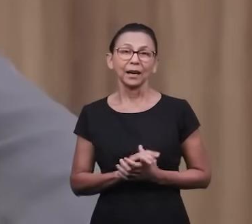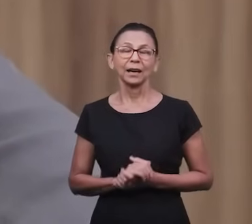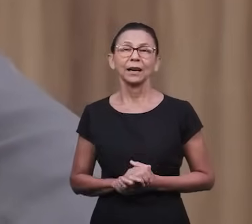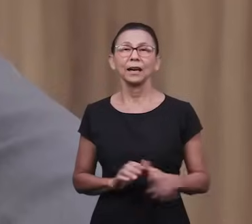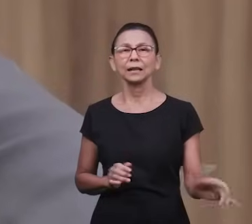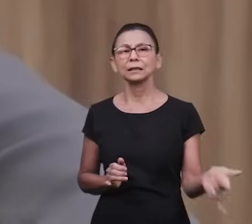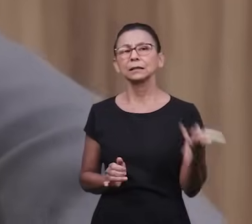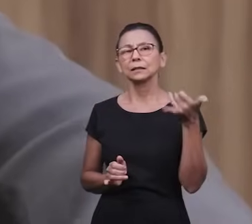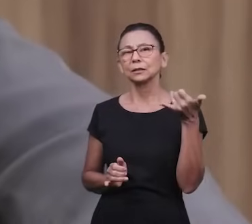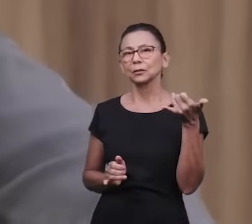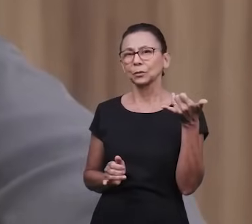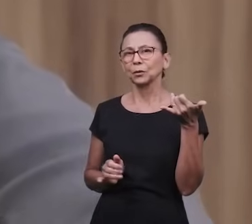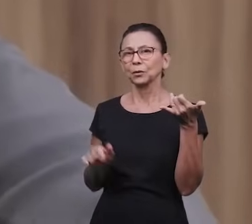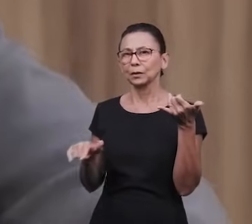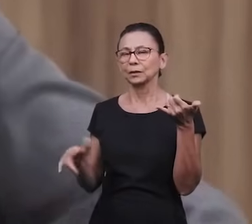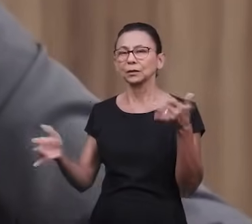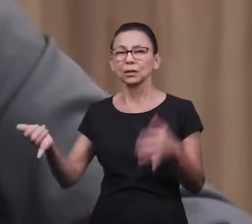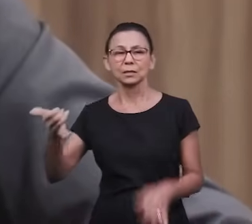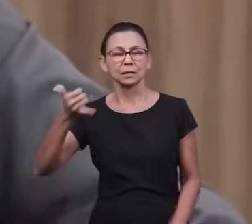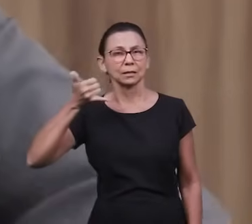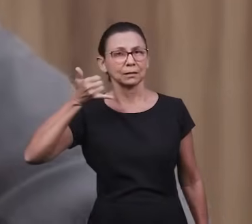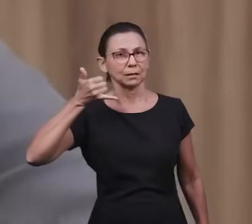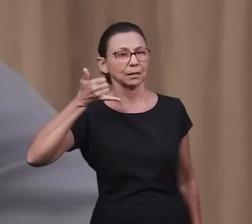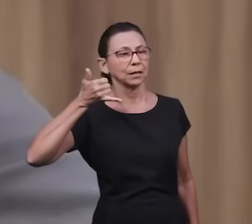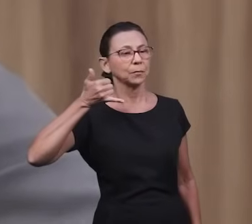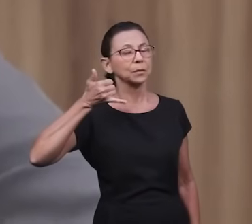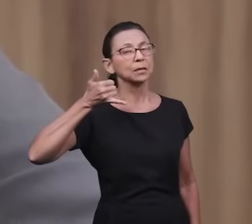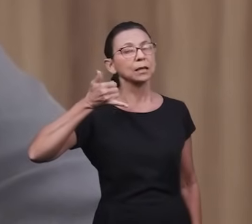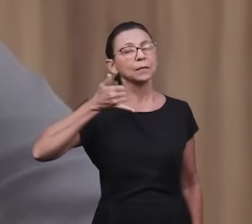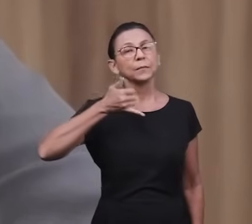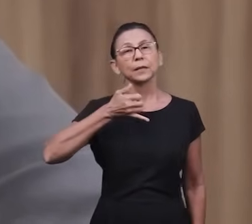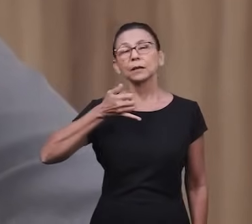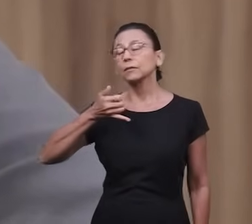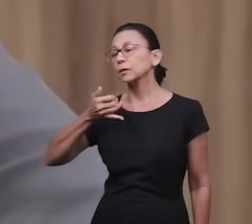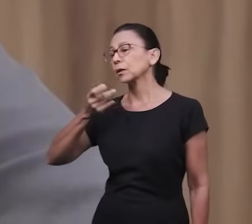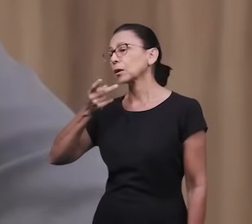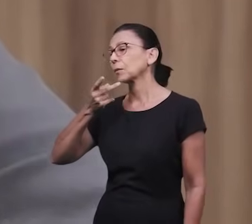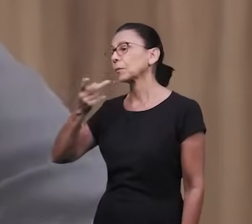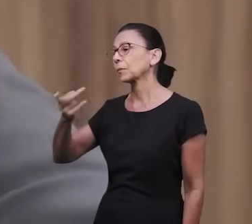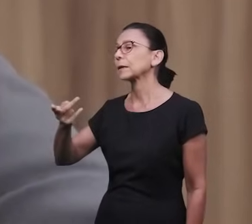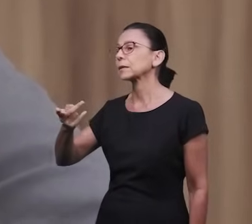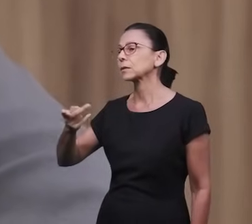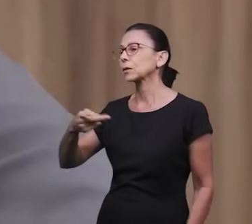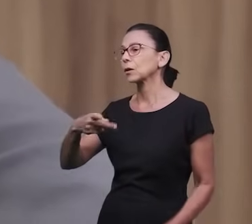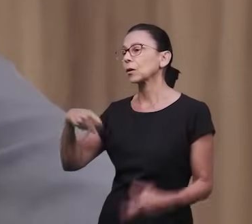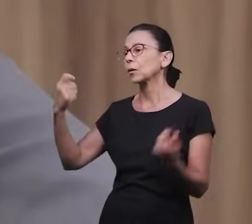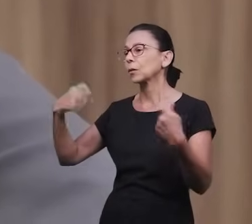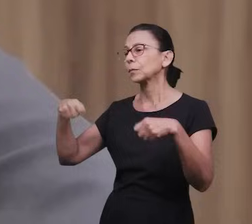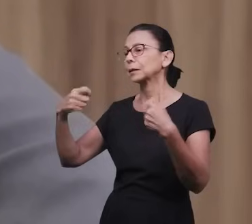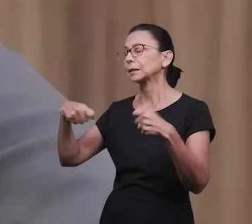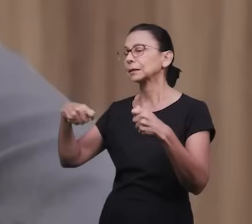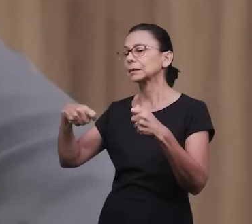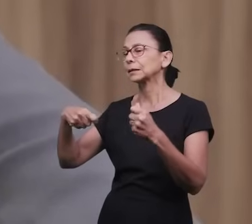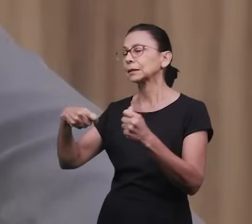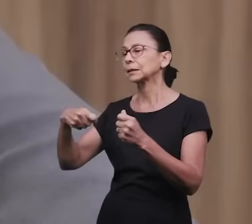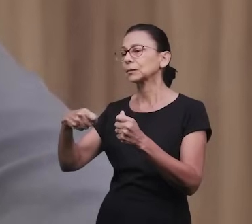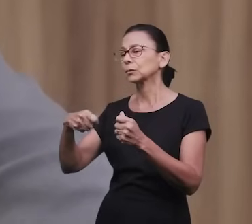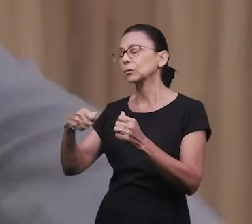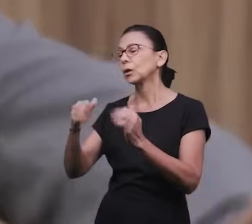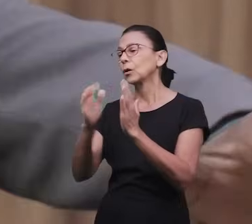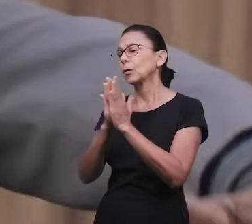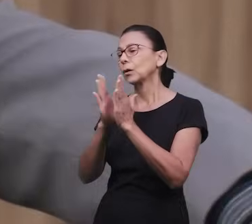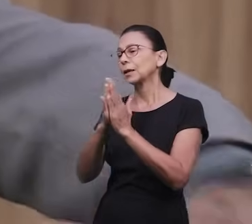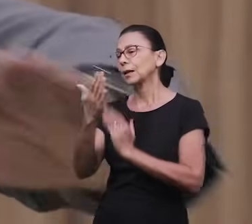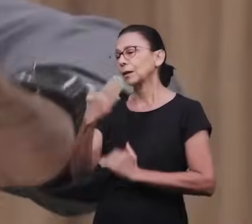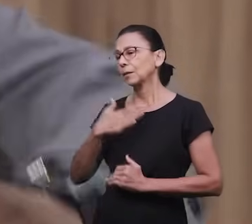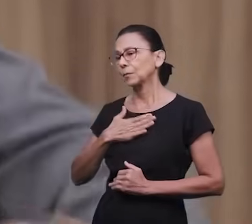ela ligou, a ocasião que ela ligou, no dia que ela ligou, em que nós atendemos, ela falou assim, pastor, eu preciso de oração.